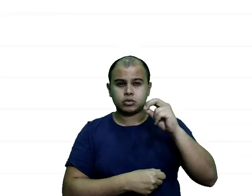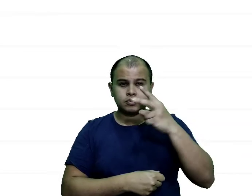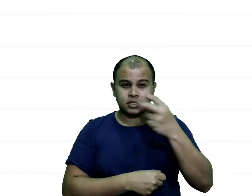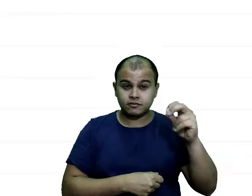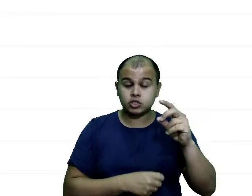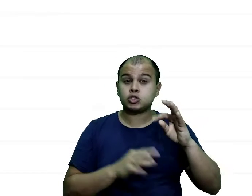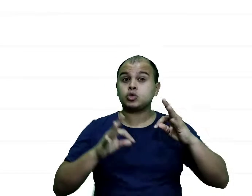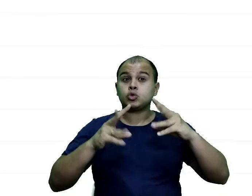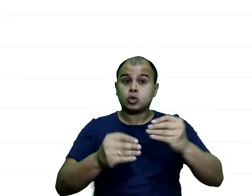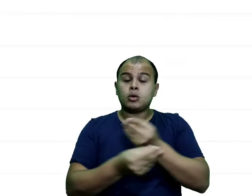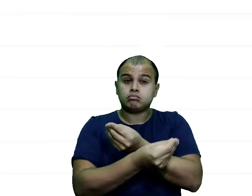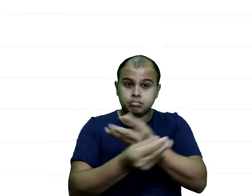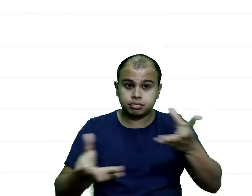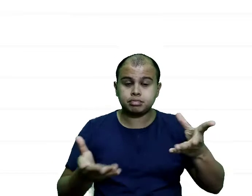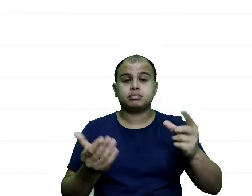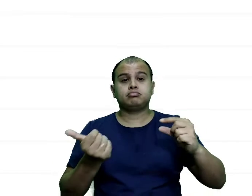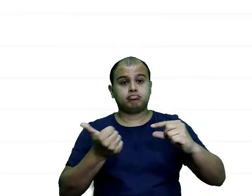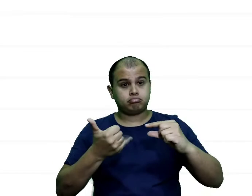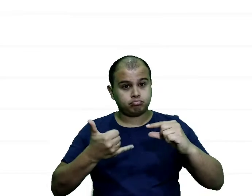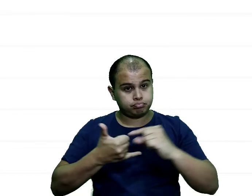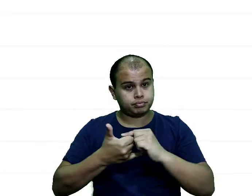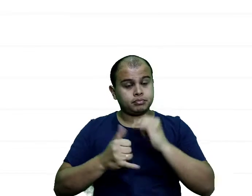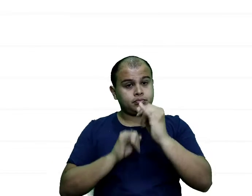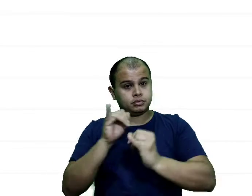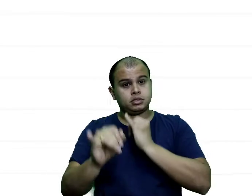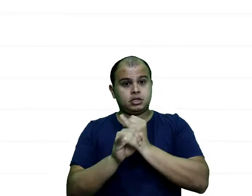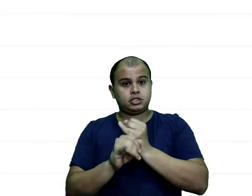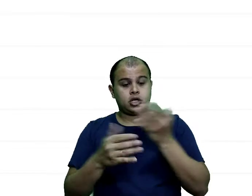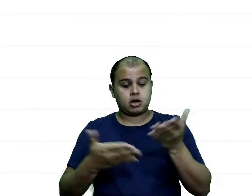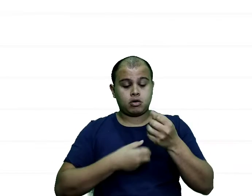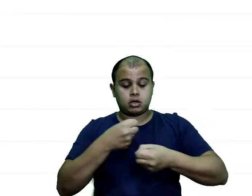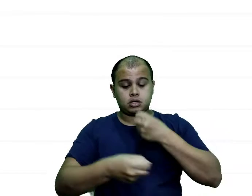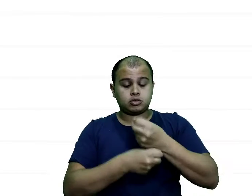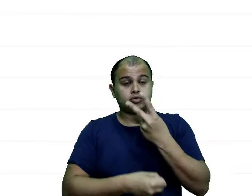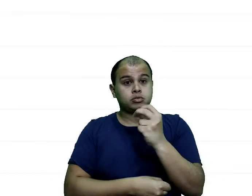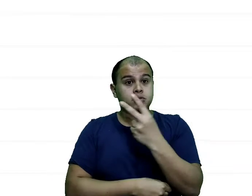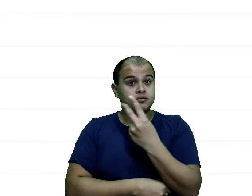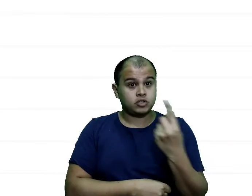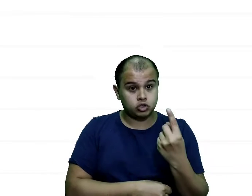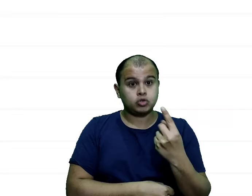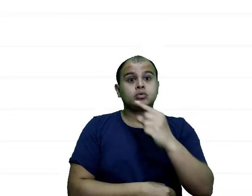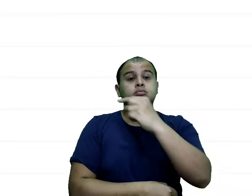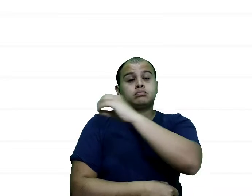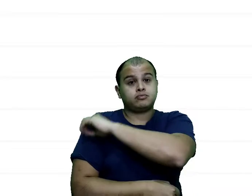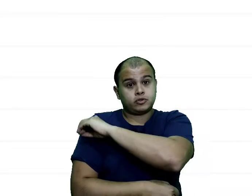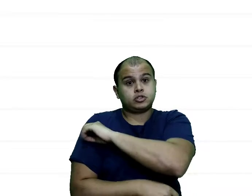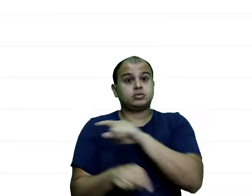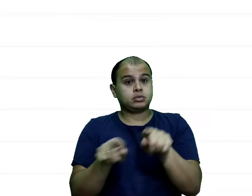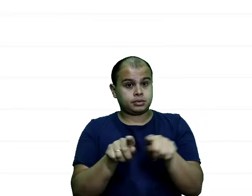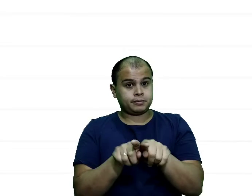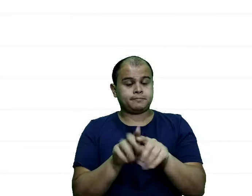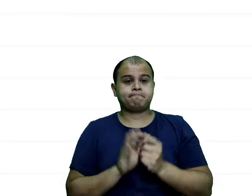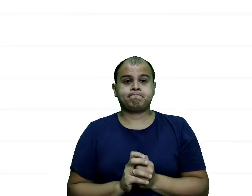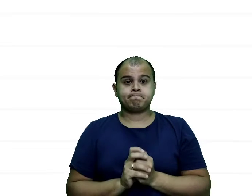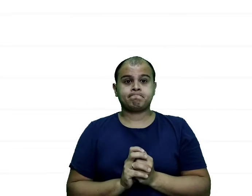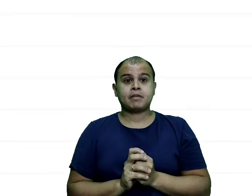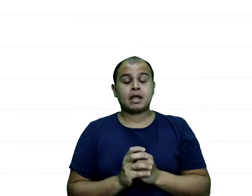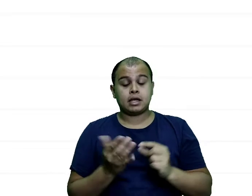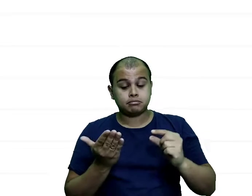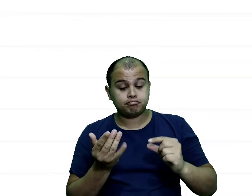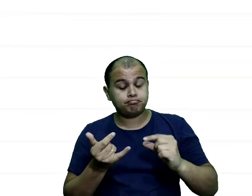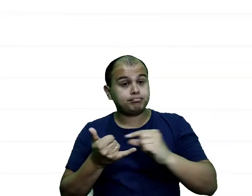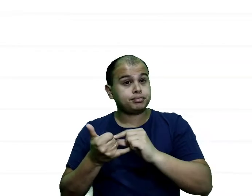receberam. Neste ano, já receberam os alunos do infantil. Ele é da operadora TIM, então às vezes ele falha